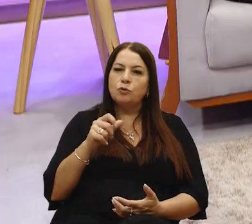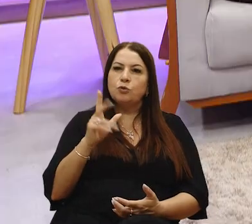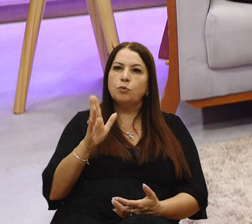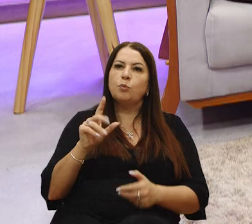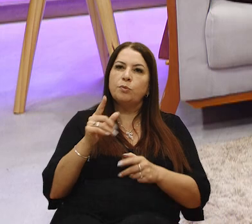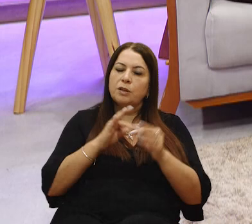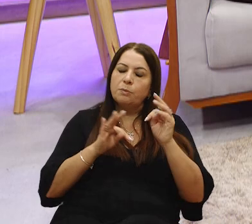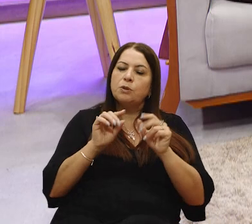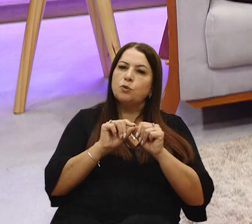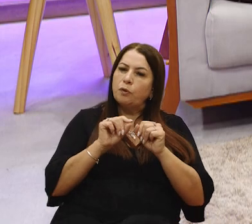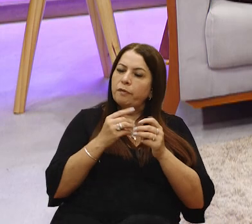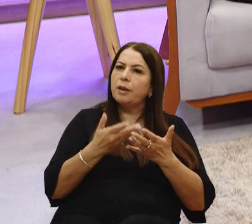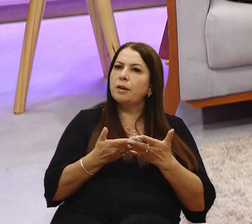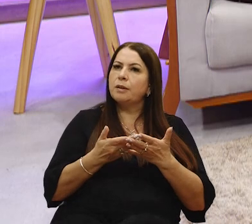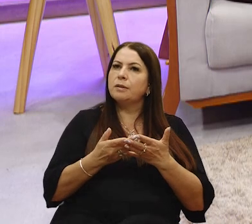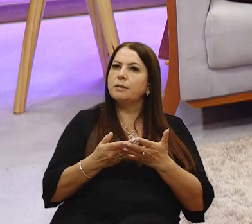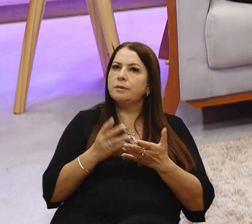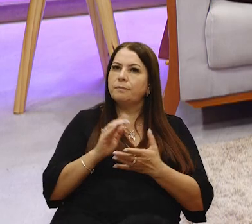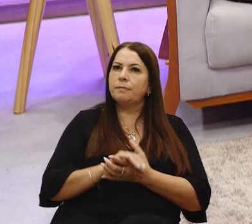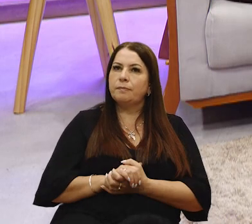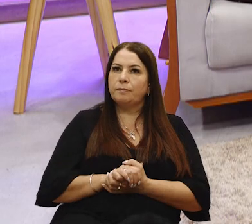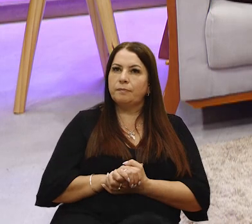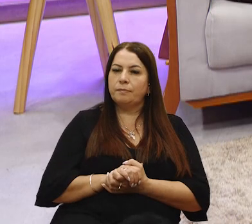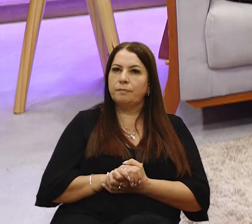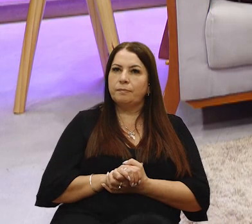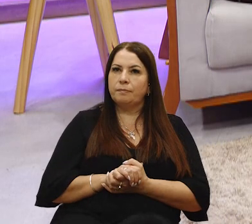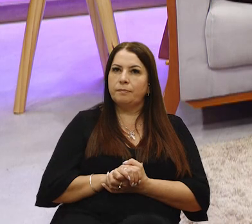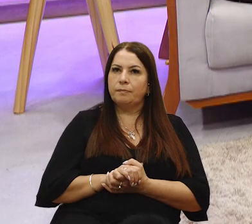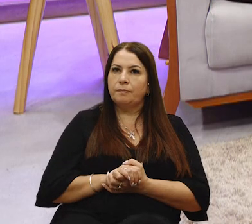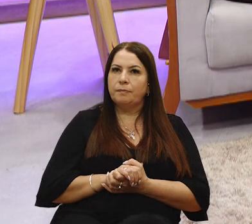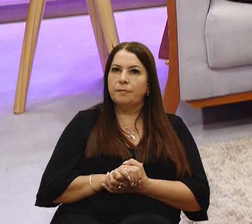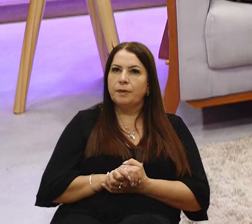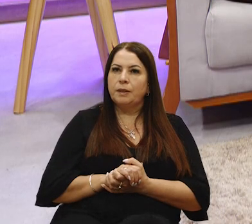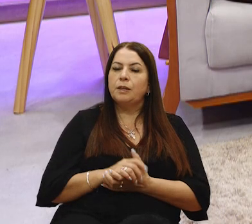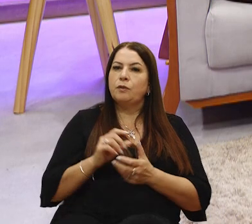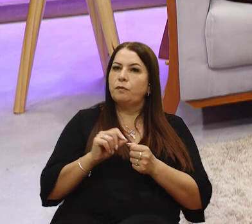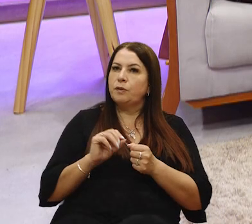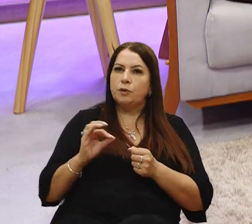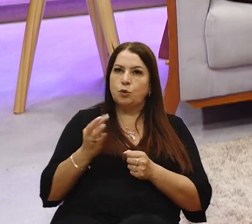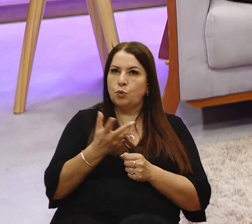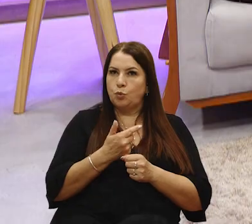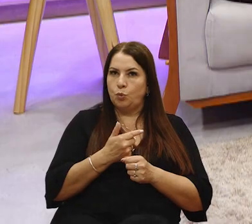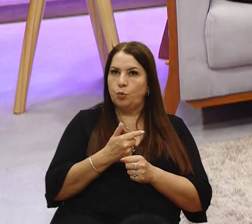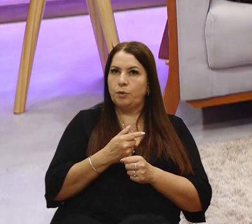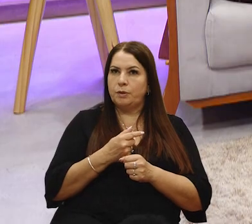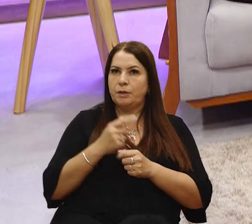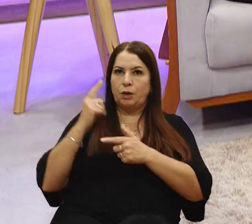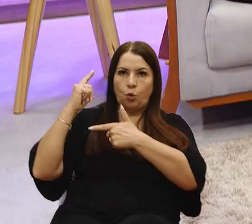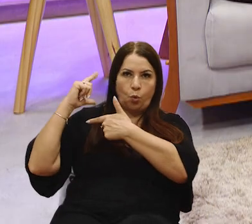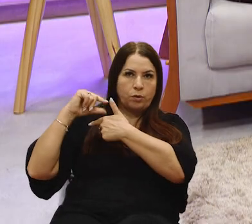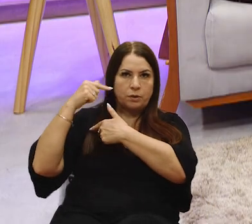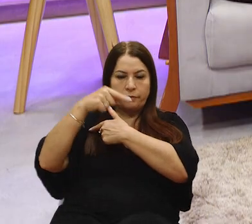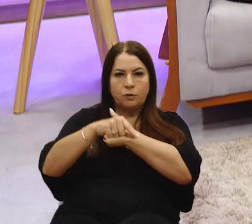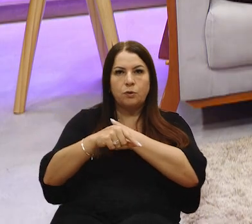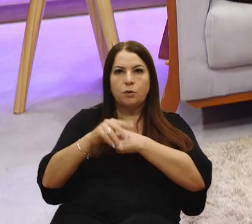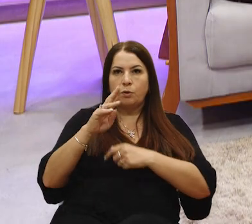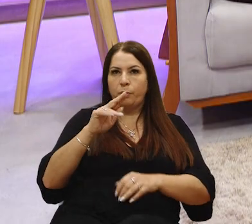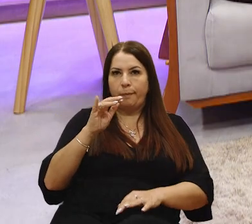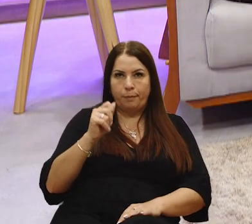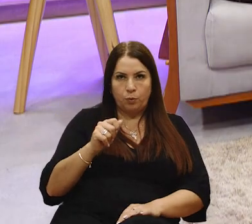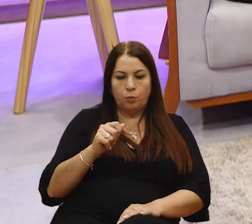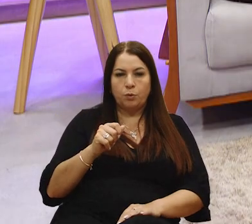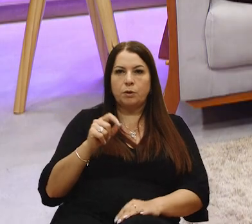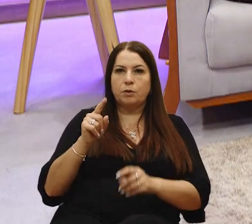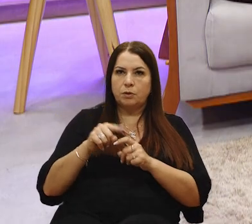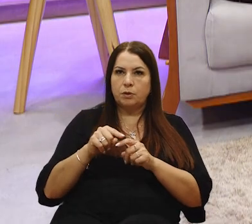E tu, Cláudia, qual os tratamentos que você já fez, assim, para tratar o lipedema? O lipedema, eu fiz toda a parte conservadora